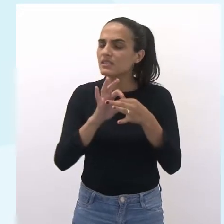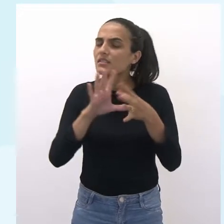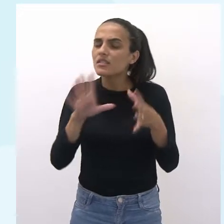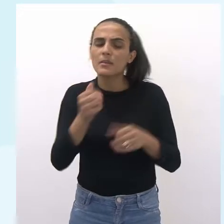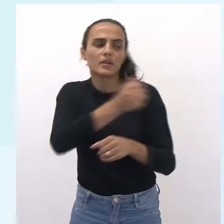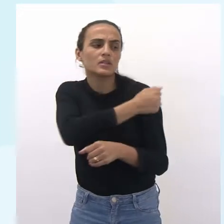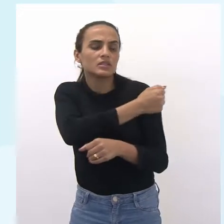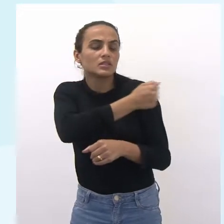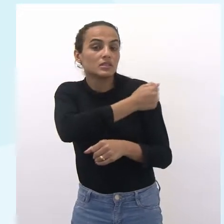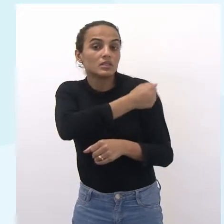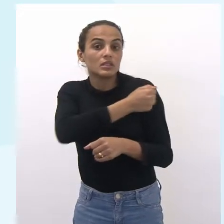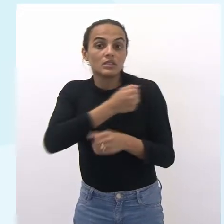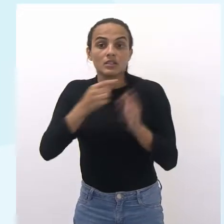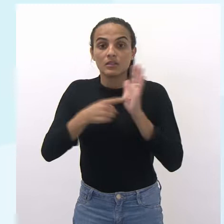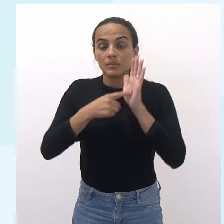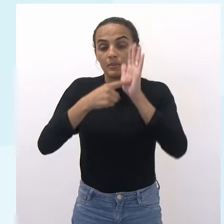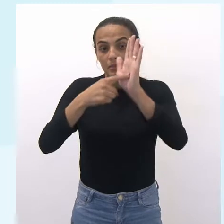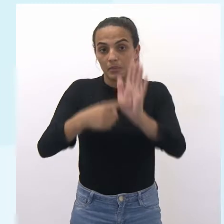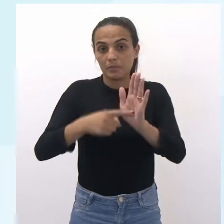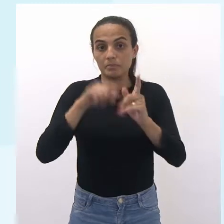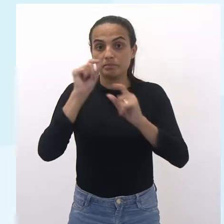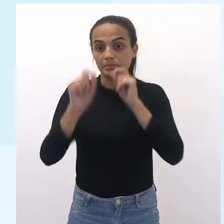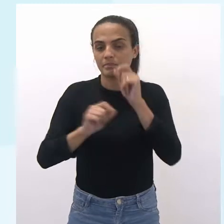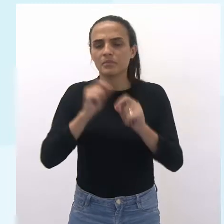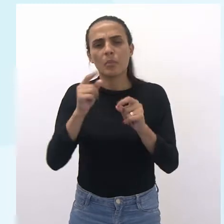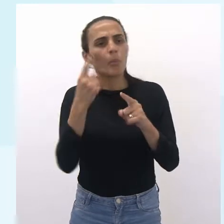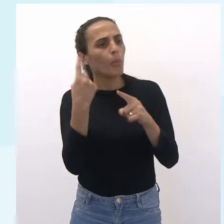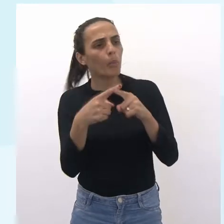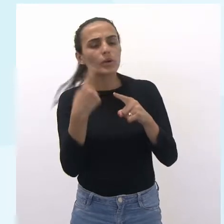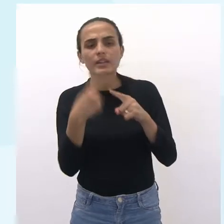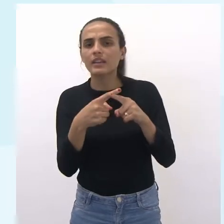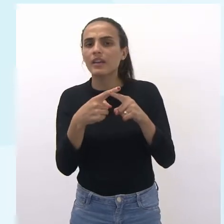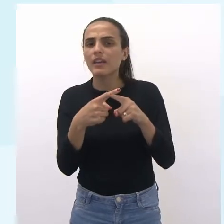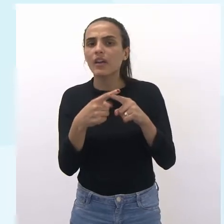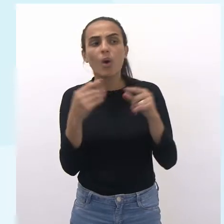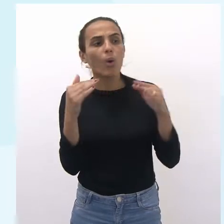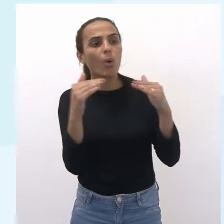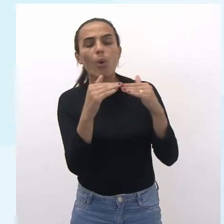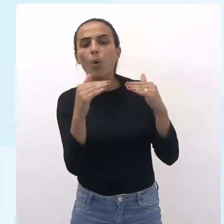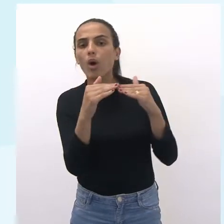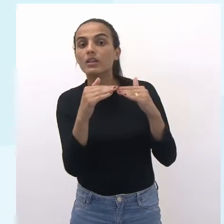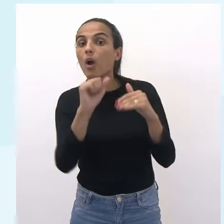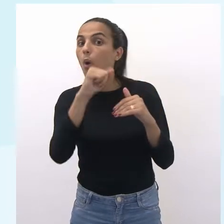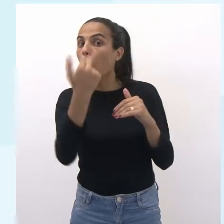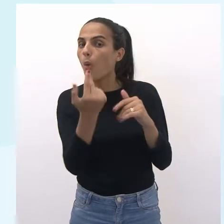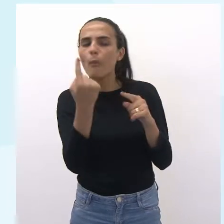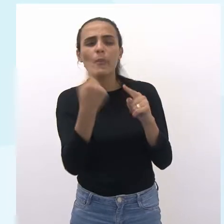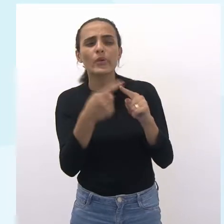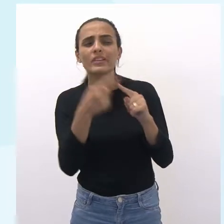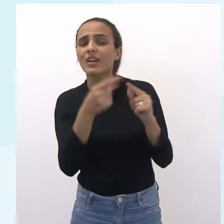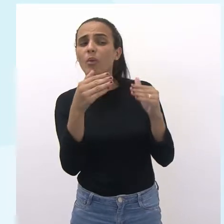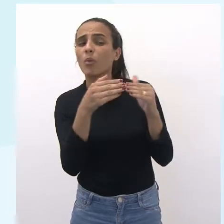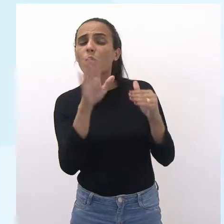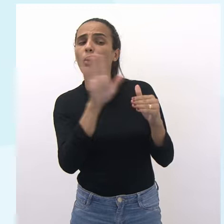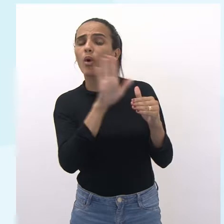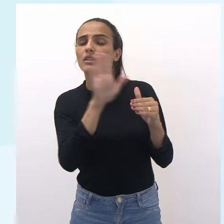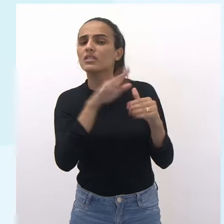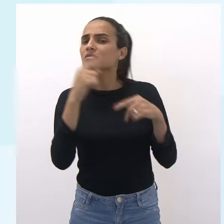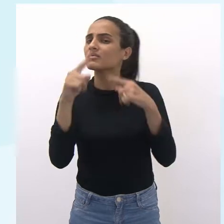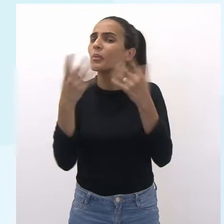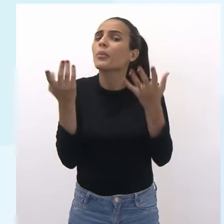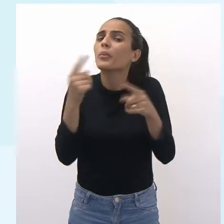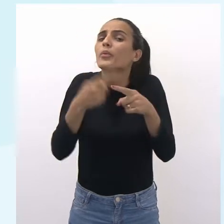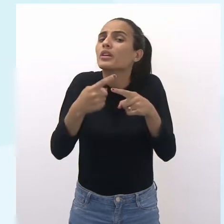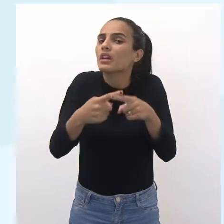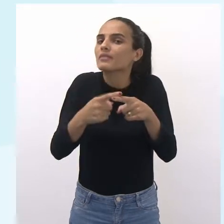tragam evidências do porquê eles concordam ou discordam, né? Pesquisas,